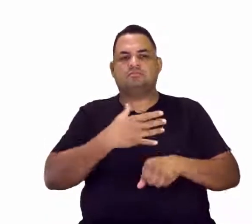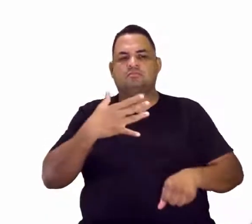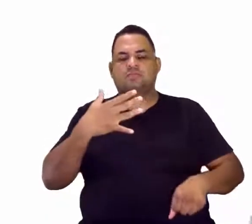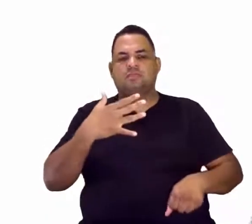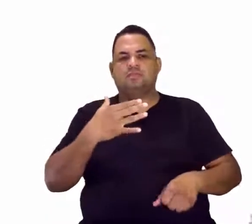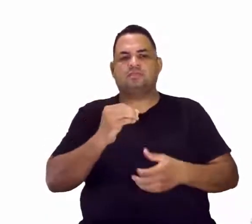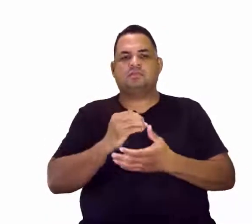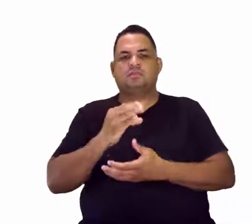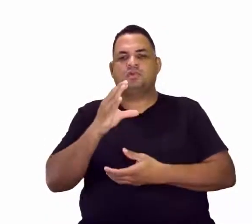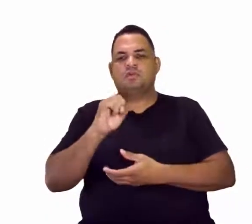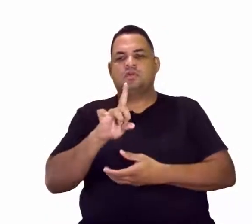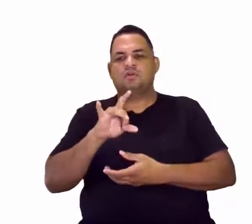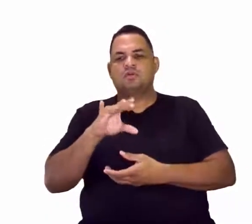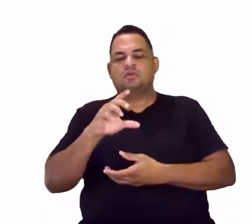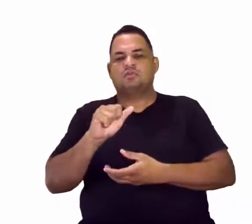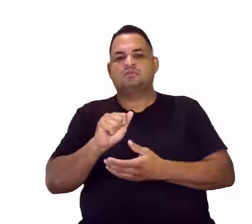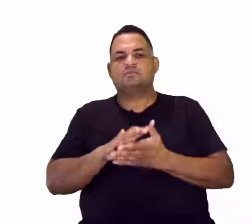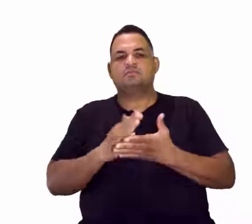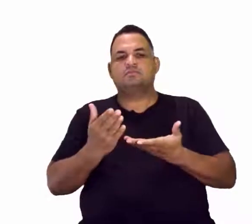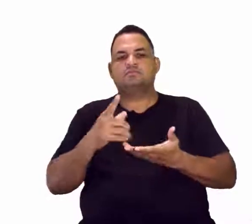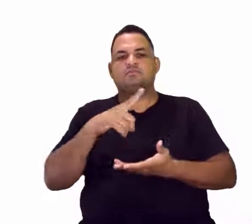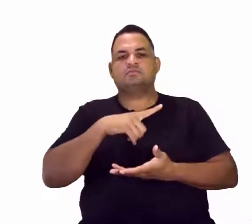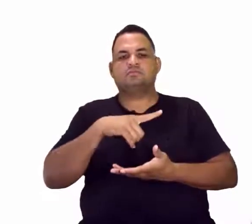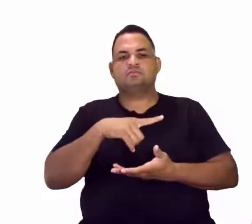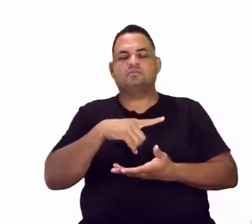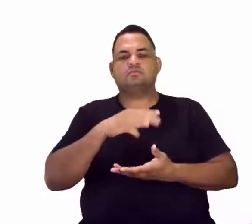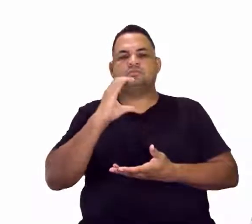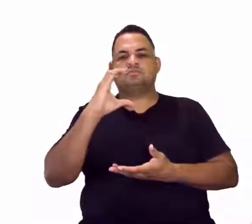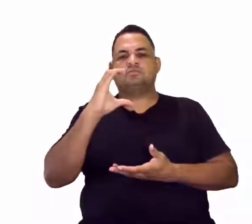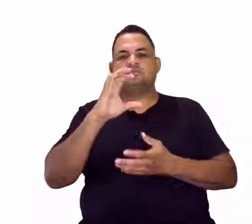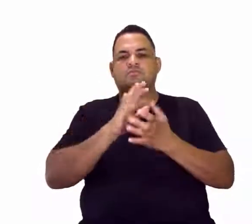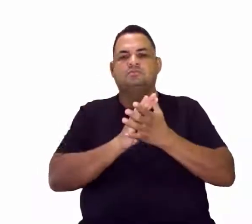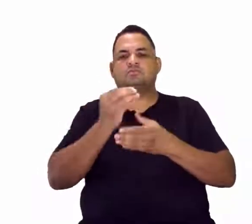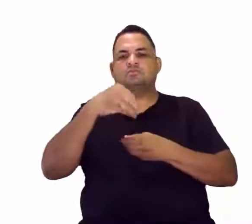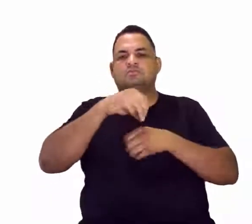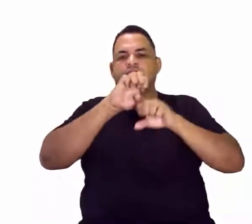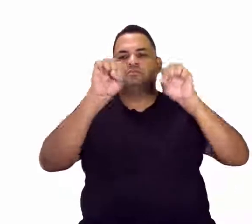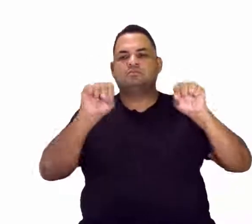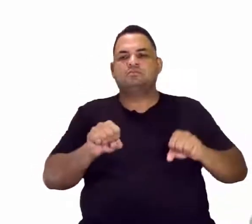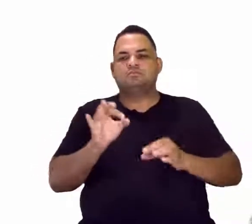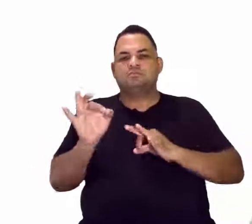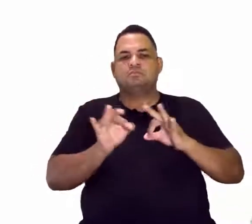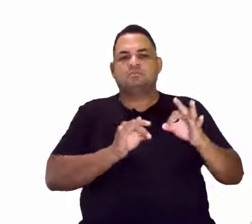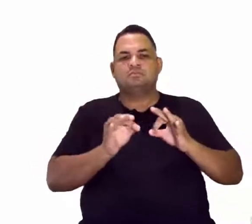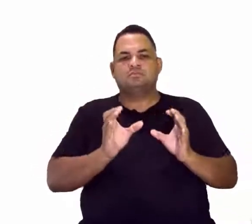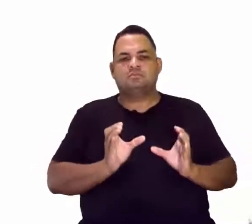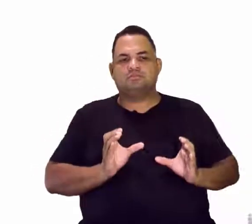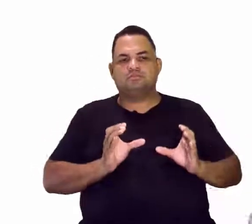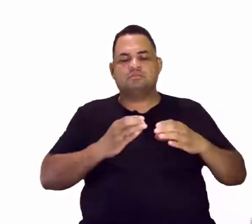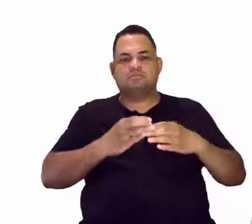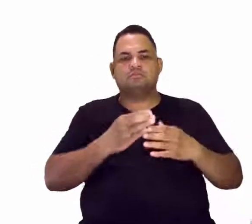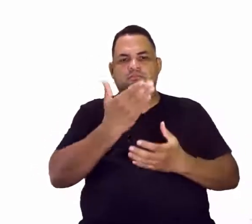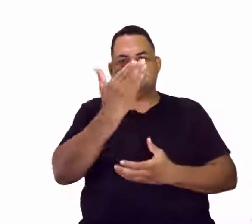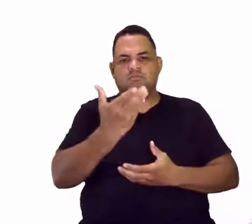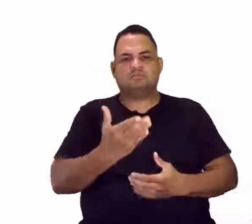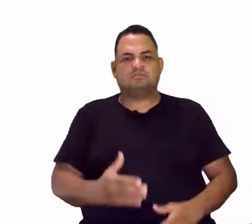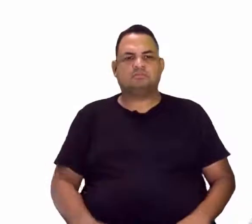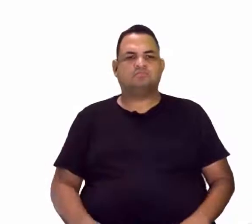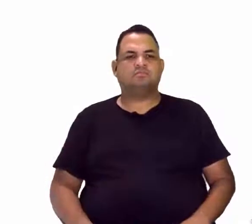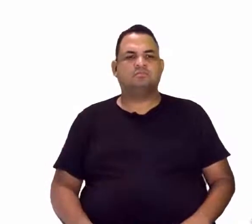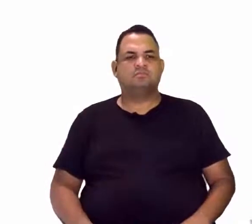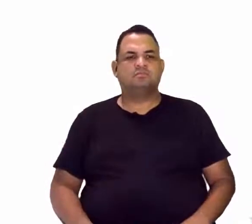orgânicos. São os ácidos que possuem carbono na sua estrutura, formando sempre esse grupo aqui,